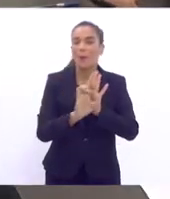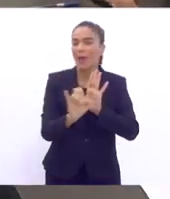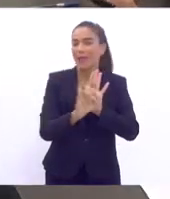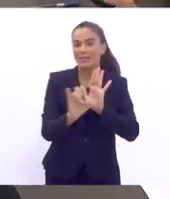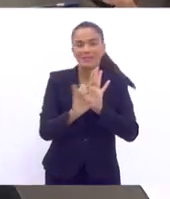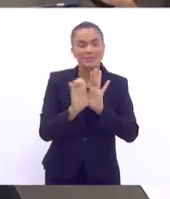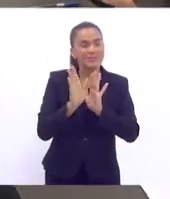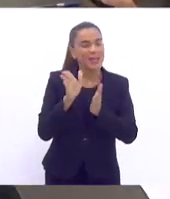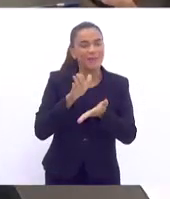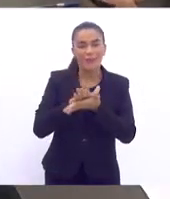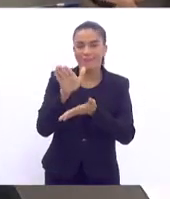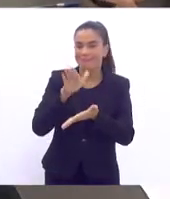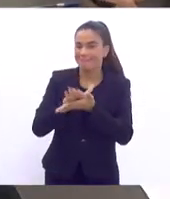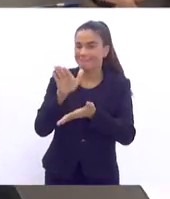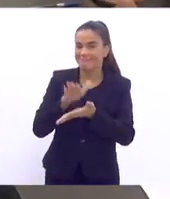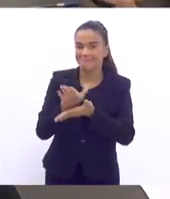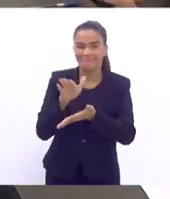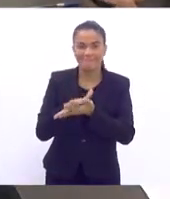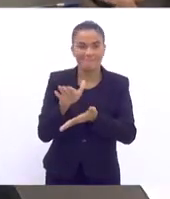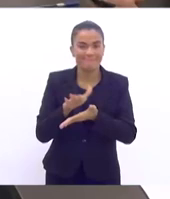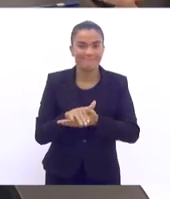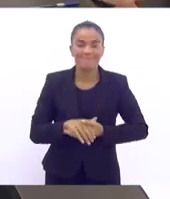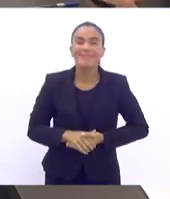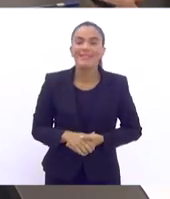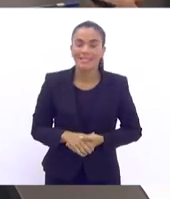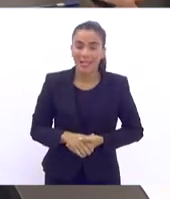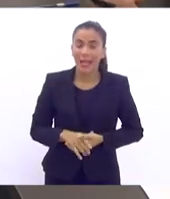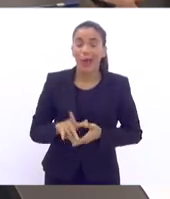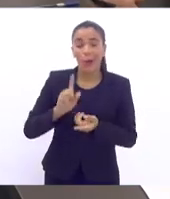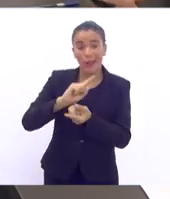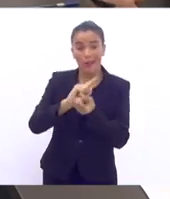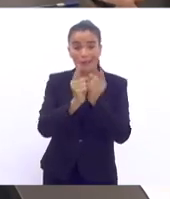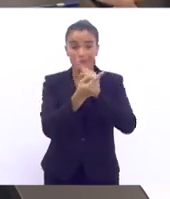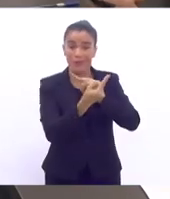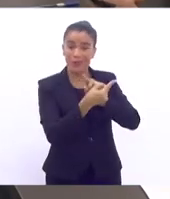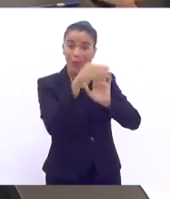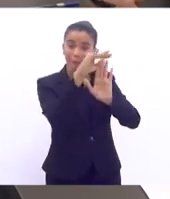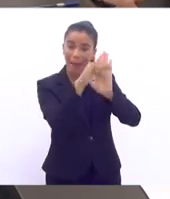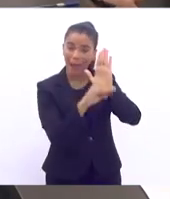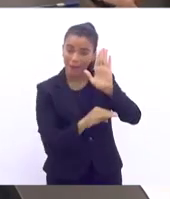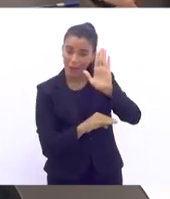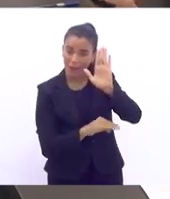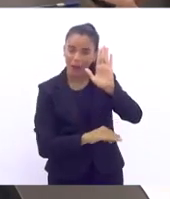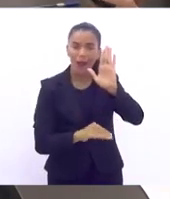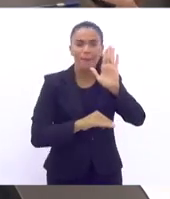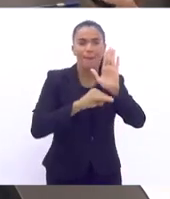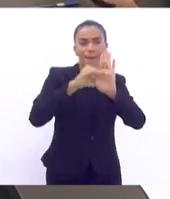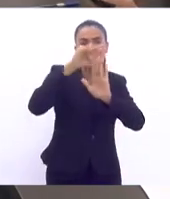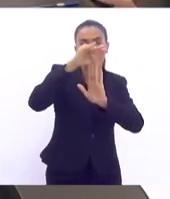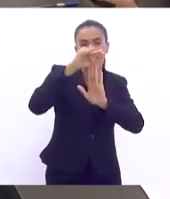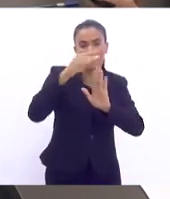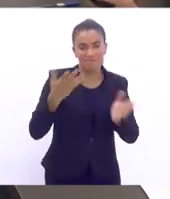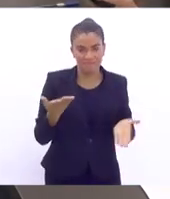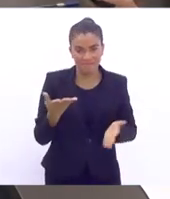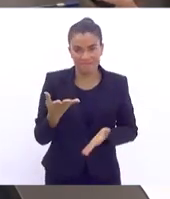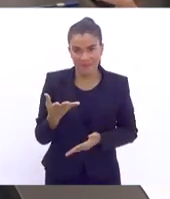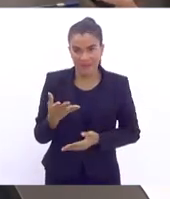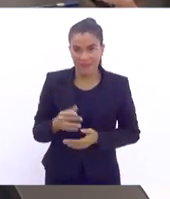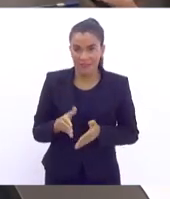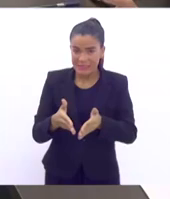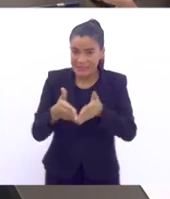para uma sessão a gente pode chamar os trabalhos a ordem inverter a pauta Inicial ordinária pelo 33 sabe me dar uma parte